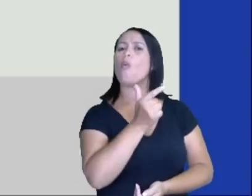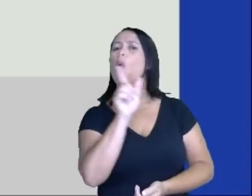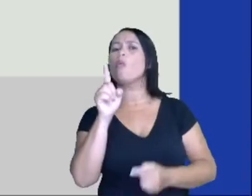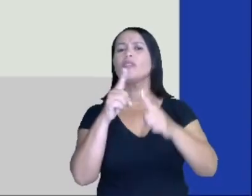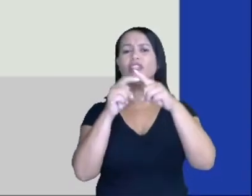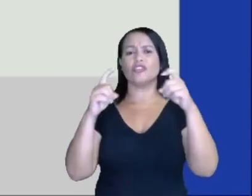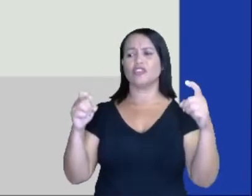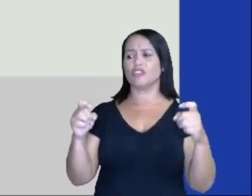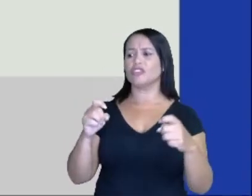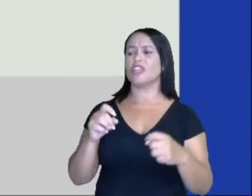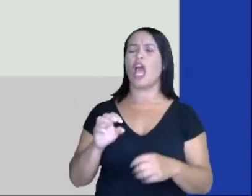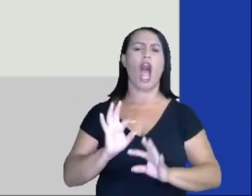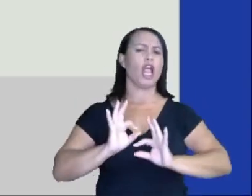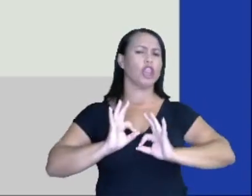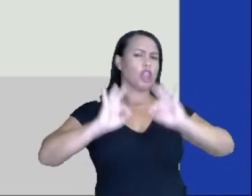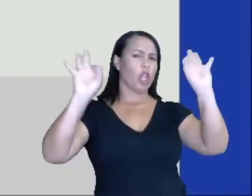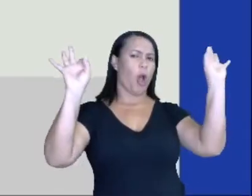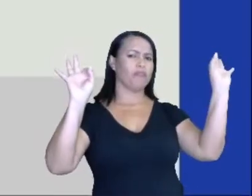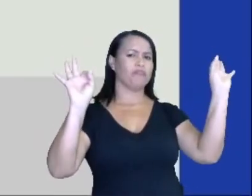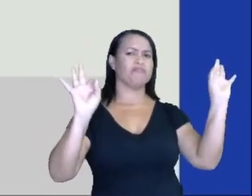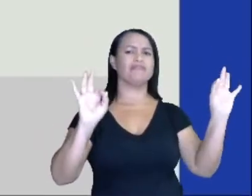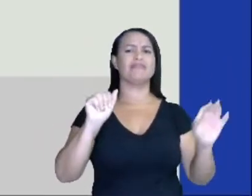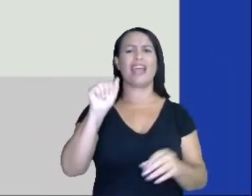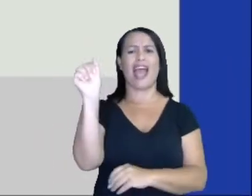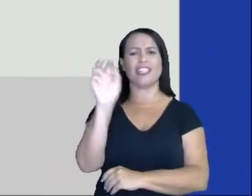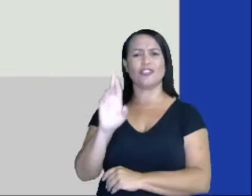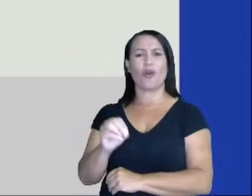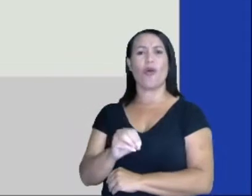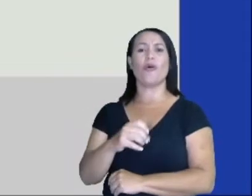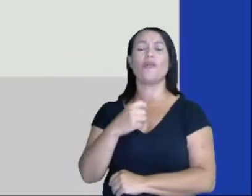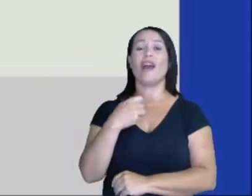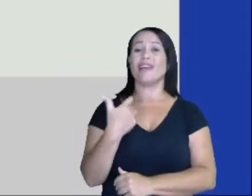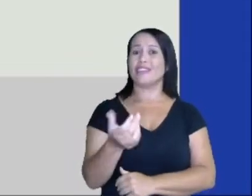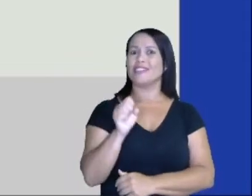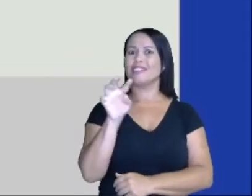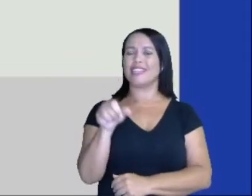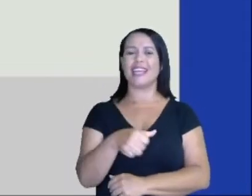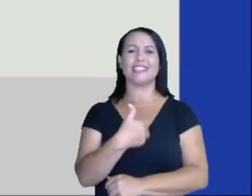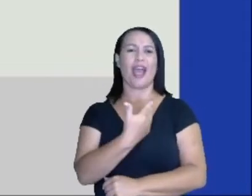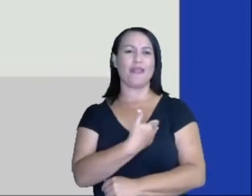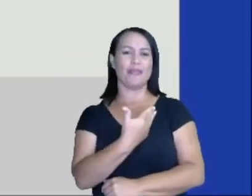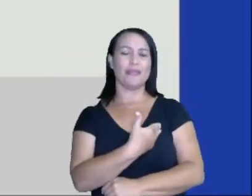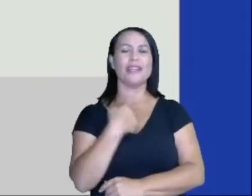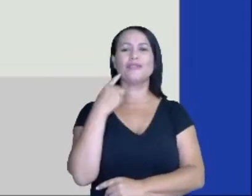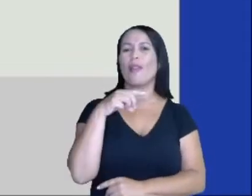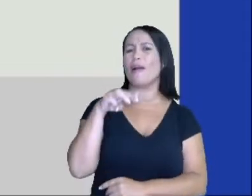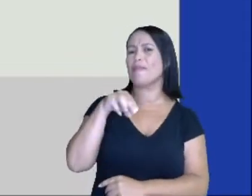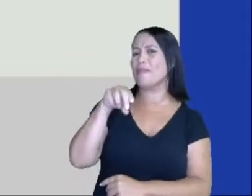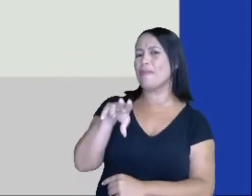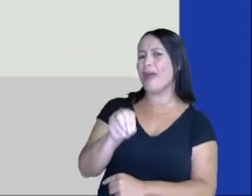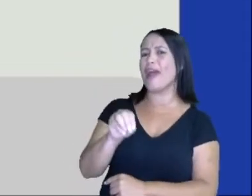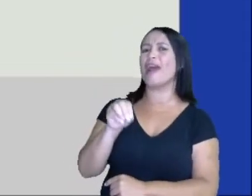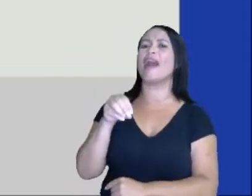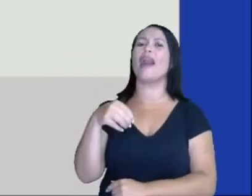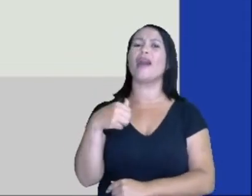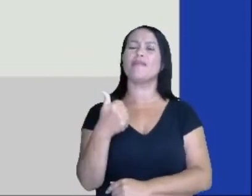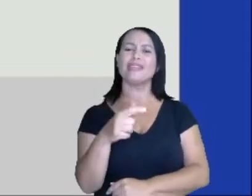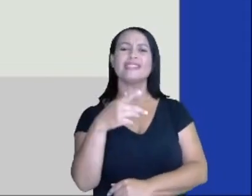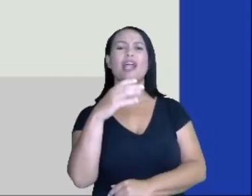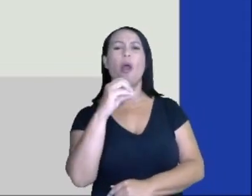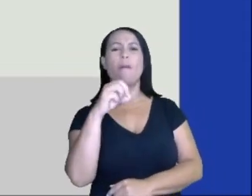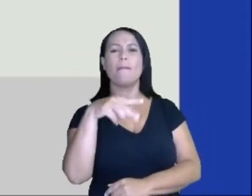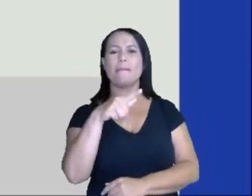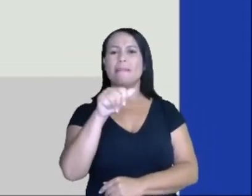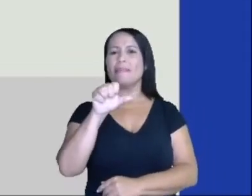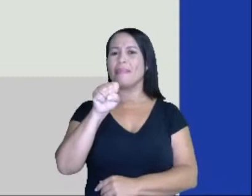Outras gírias. É top, arrasou, sextou, miga sua louca, mano, parceiro,